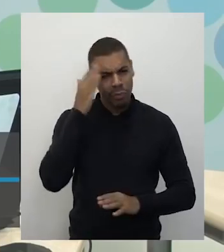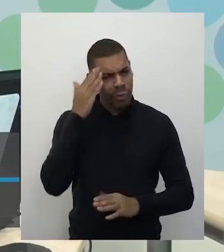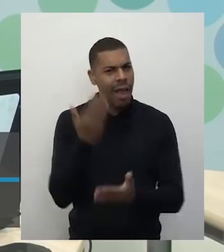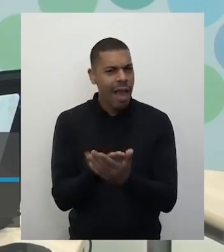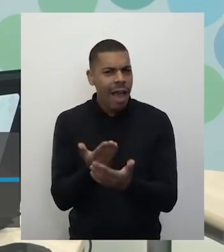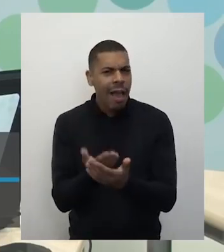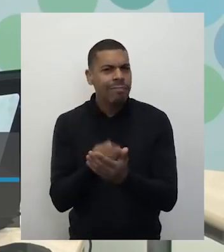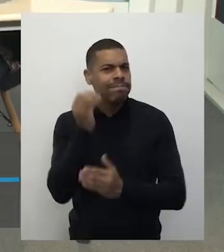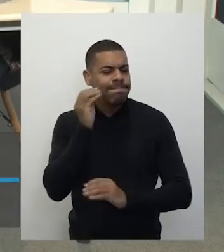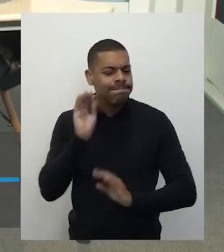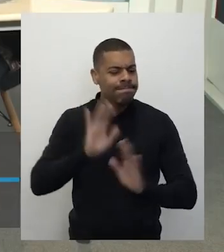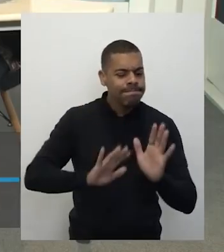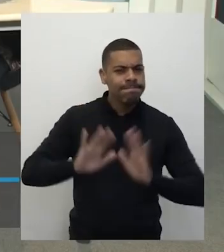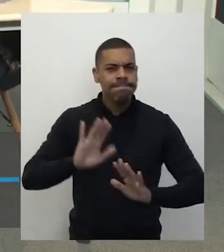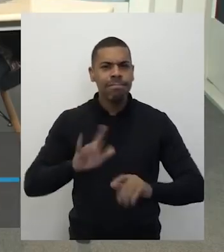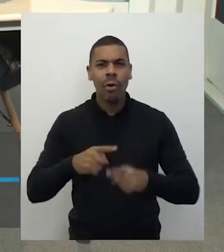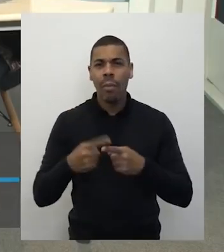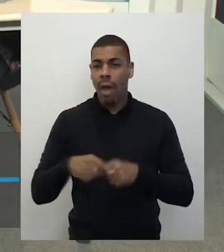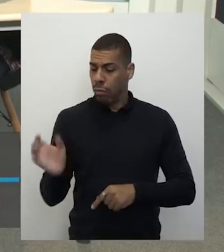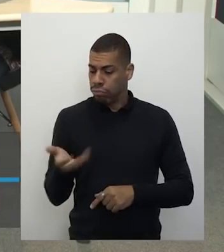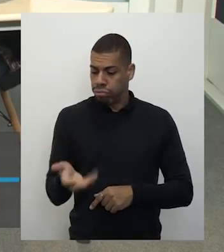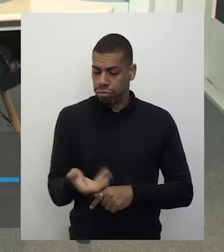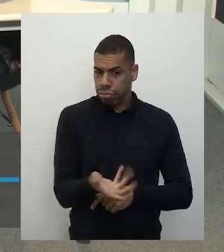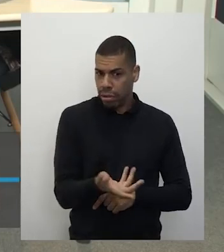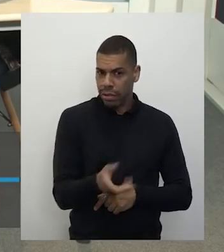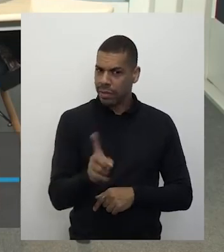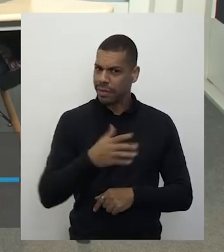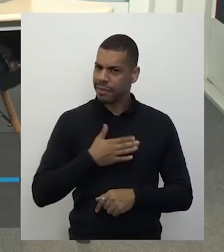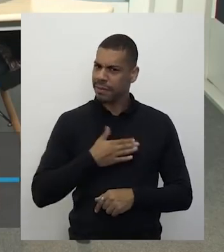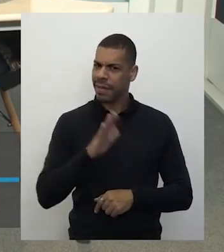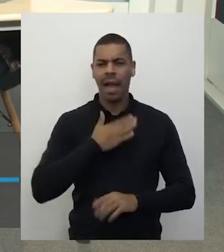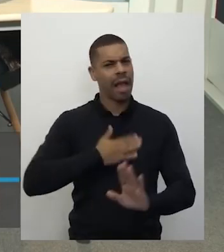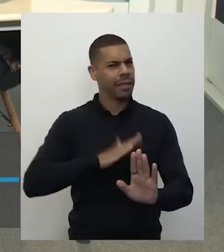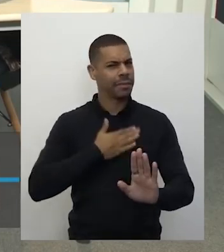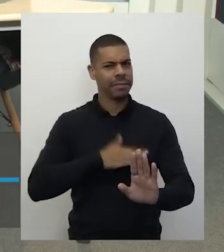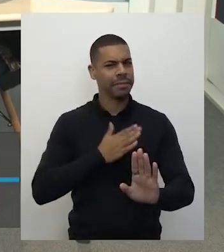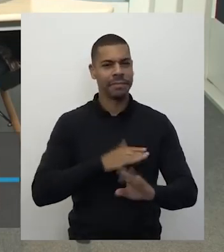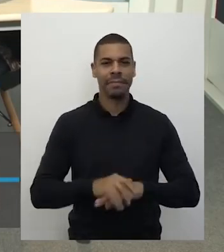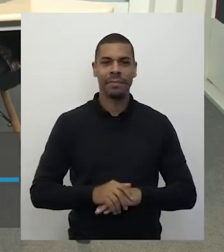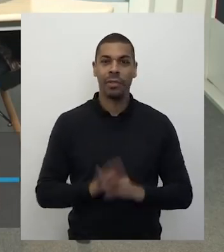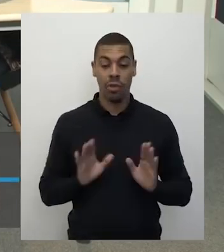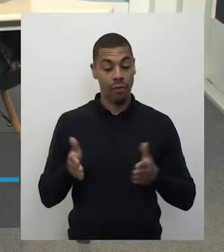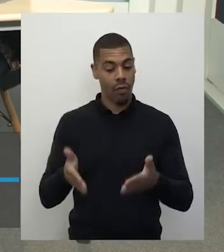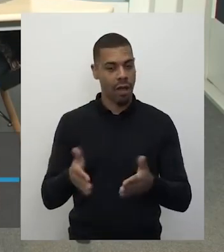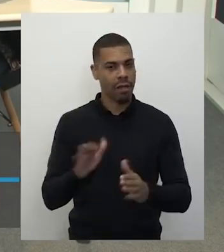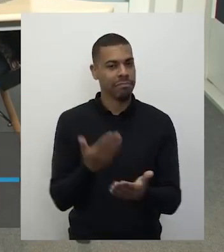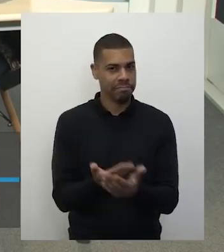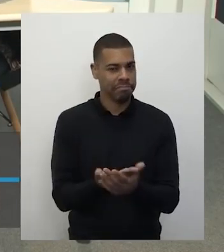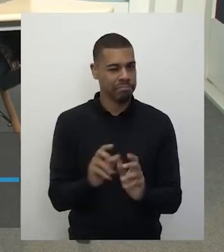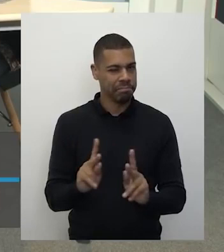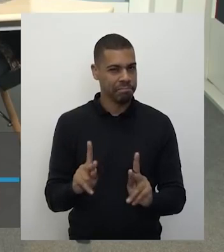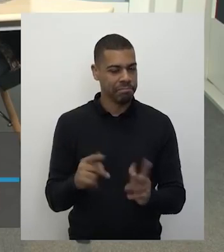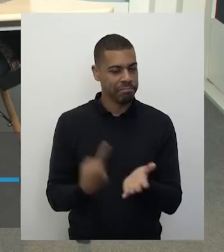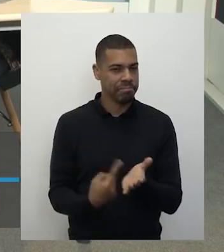porque a gente tá tentando desacelerar, porque vocês não imaginam tudo que já aconteceu hoje, mas não vem ao caso se tá aqui, né? Então, a gente tá tentando focar, né, Andréia? Estamos